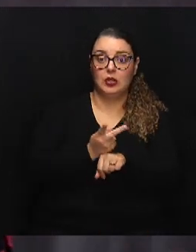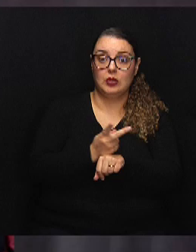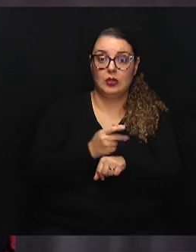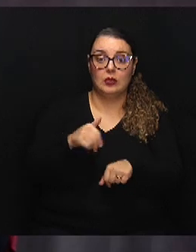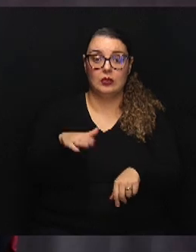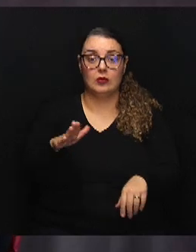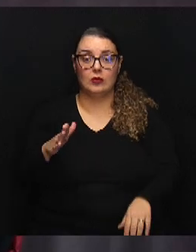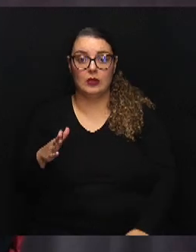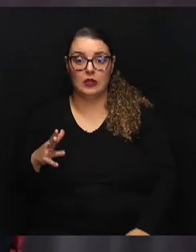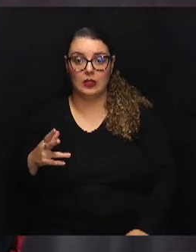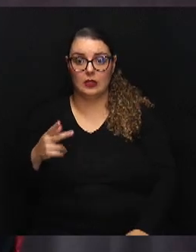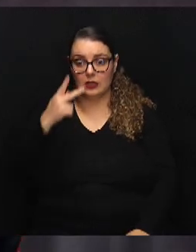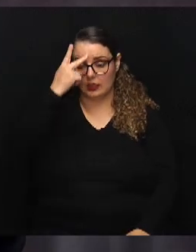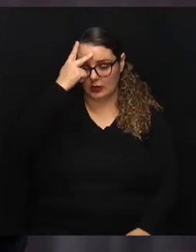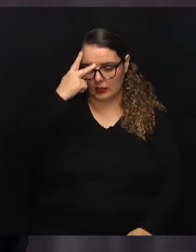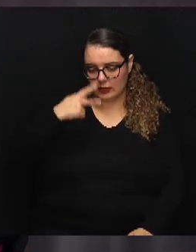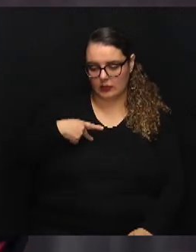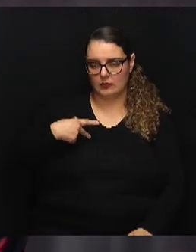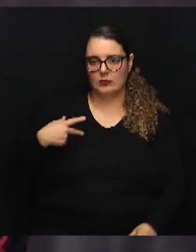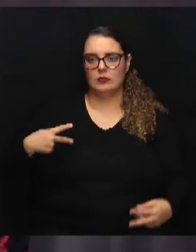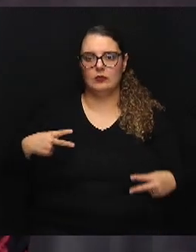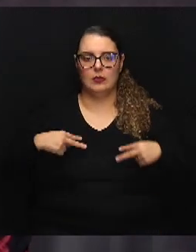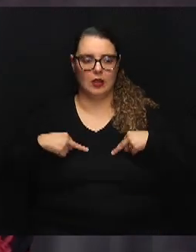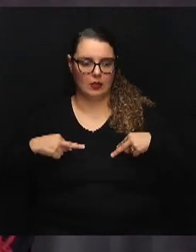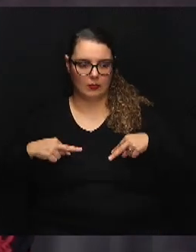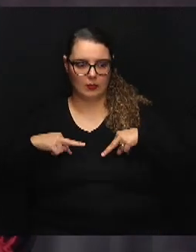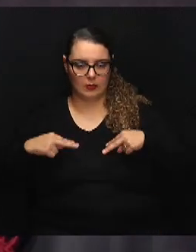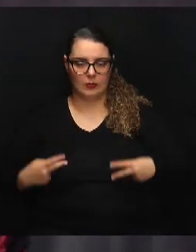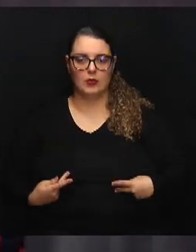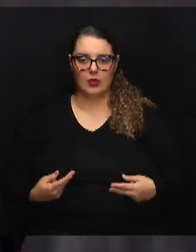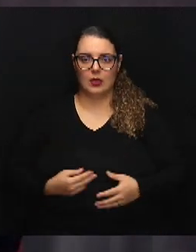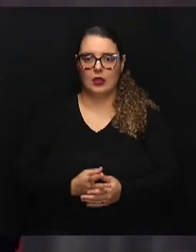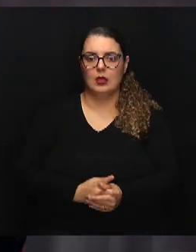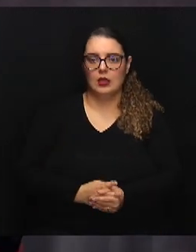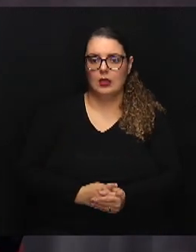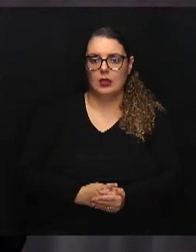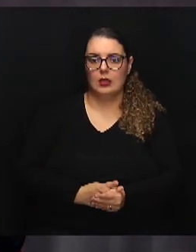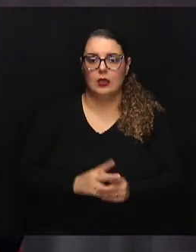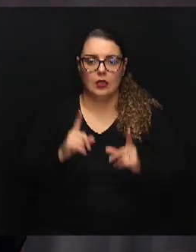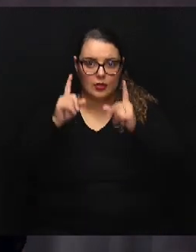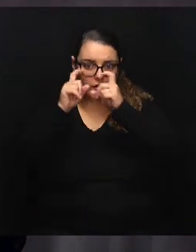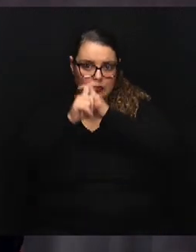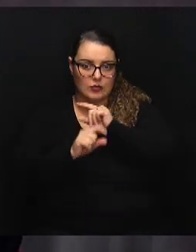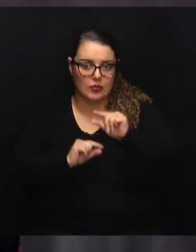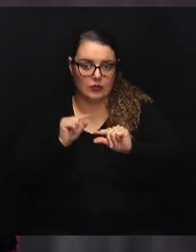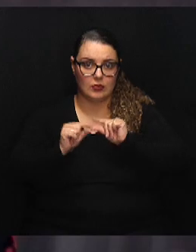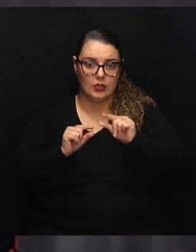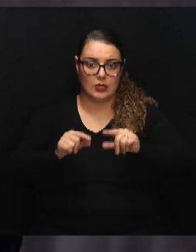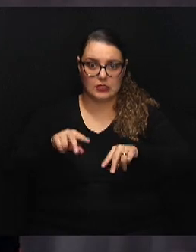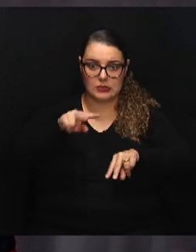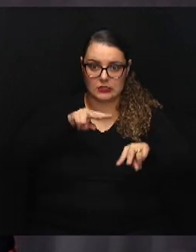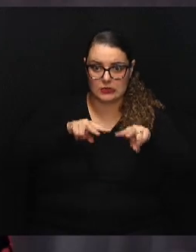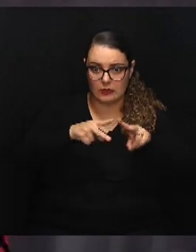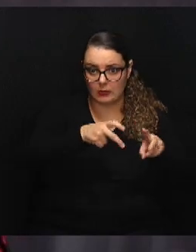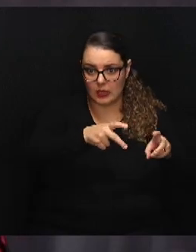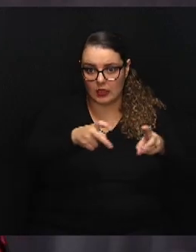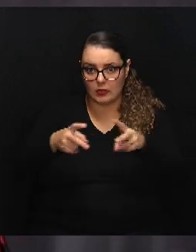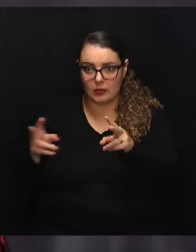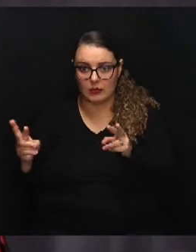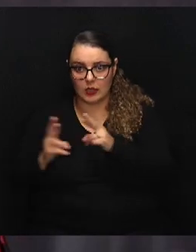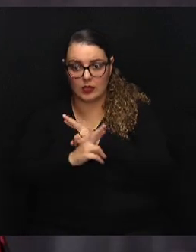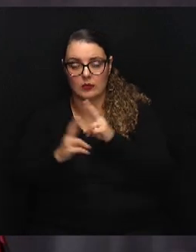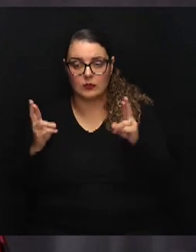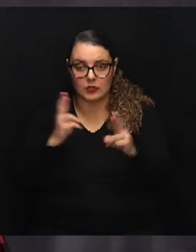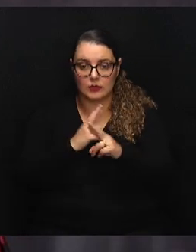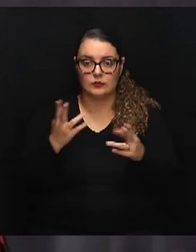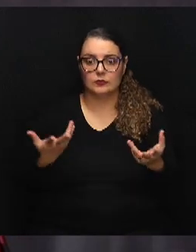a individualidade. Então, esse olhar mais para dentro dificulta um pouco esse olhar nas relações.